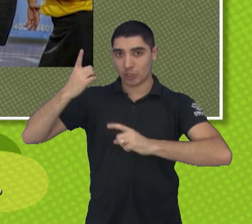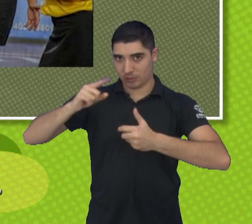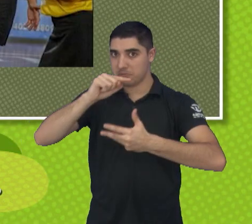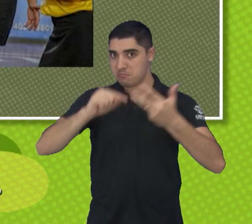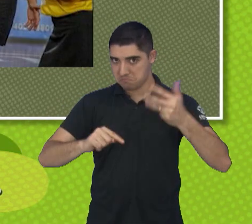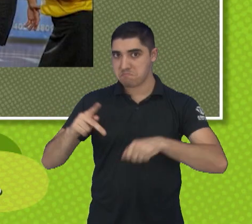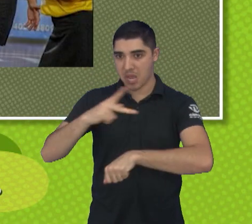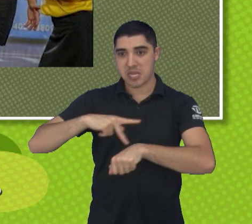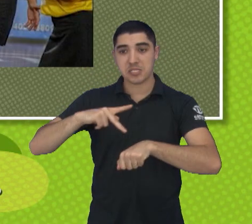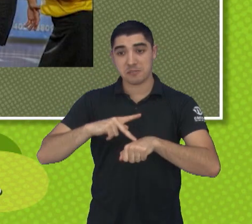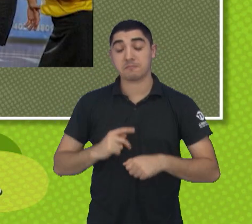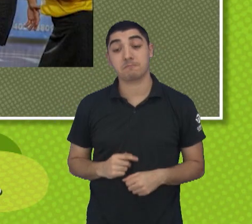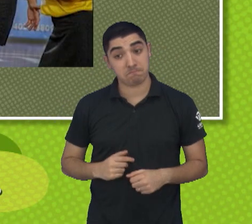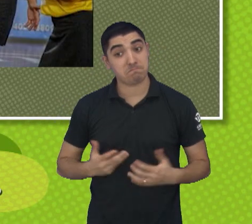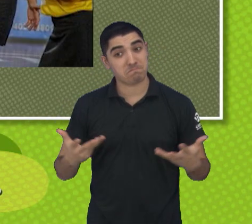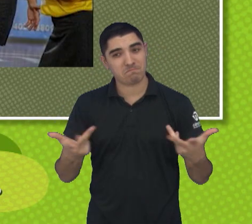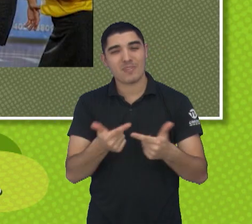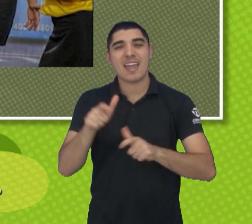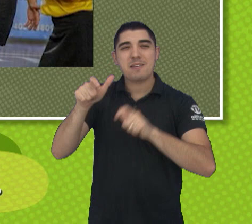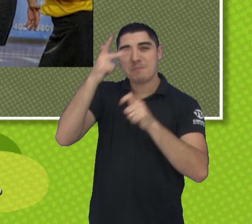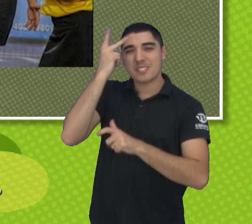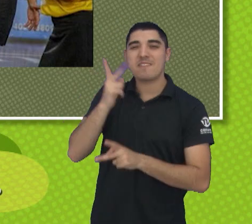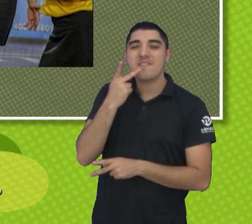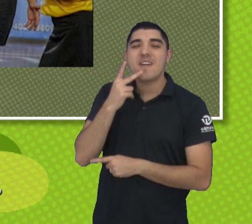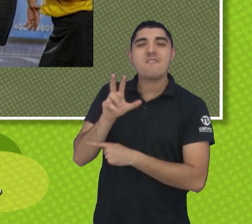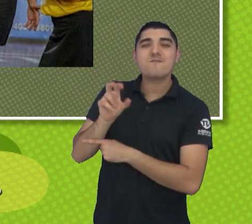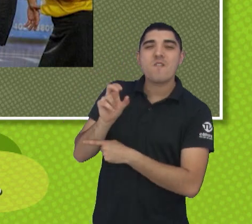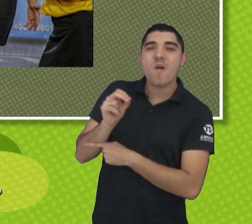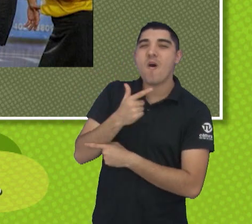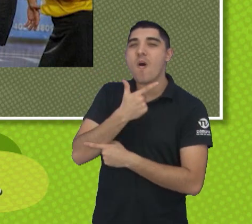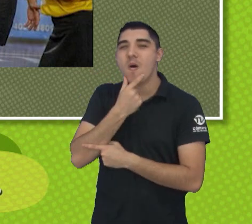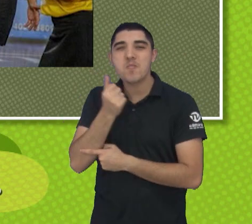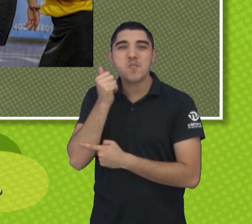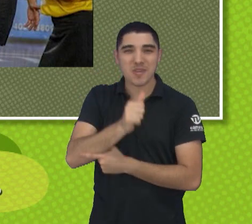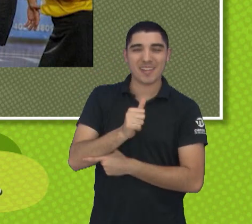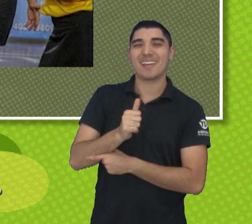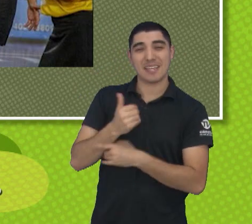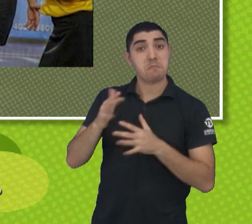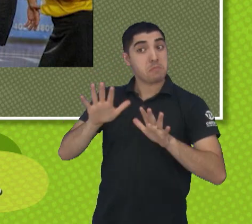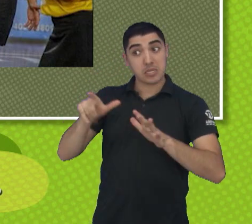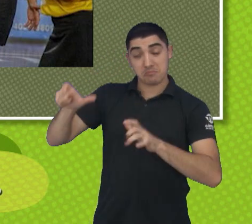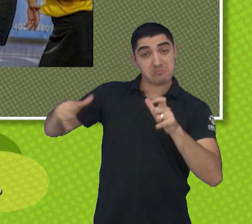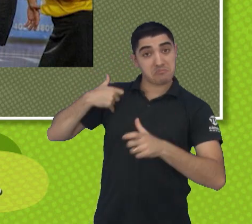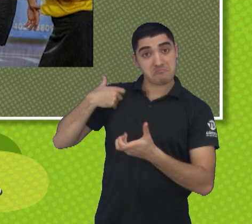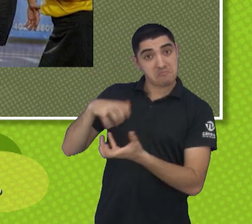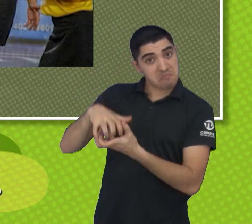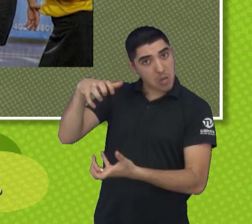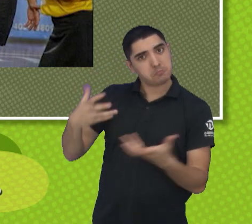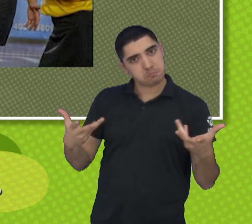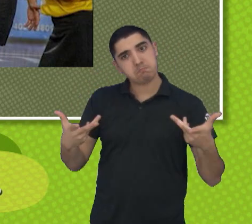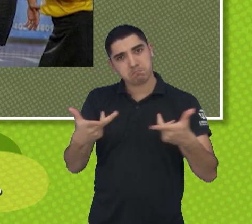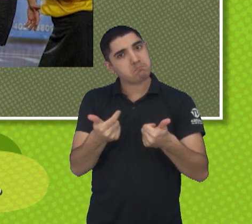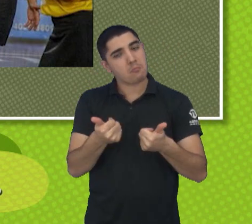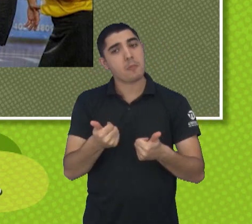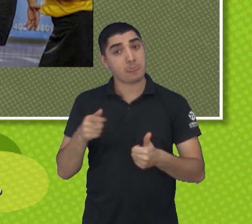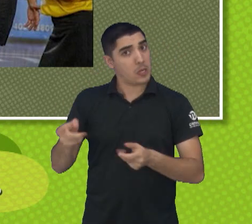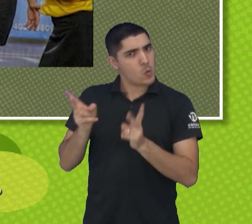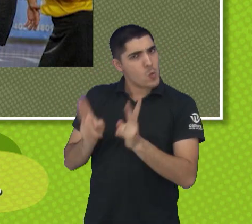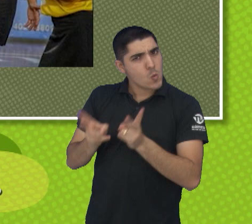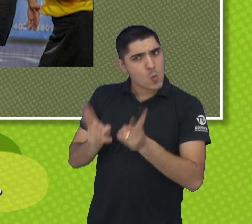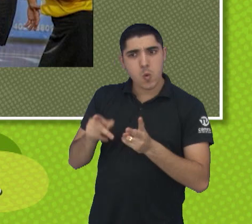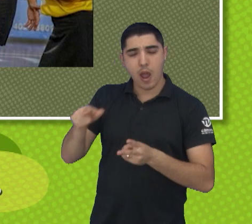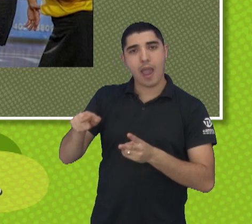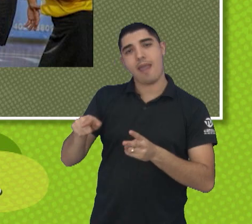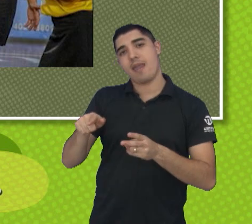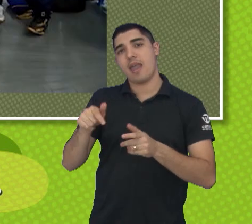os... Carinhosamente a gente chama de vovôs e vovós, né? Mas ver o pessoal da melhor idade aí praticando, continuando a praticar o esporte de uma